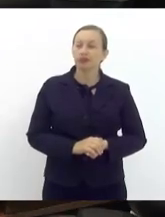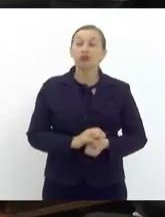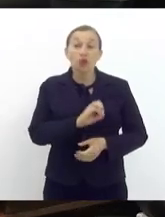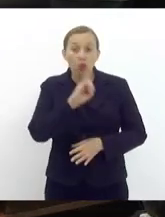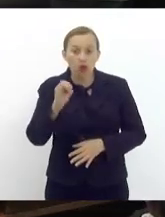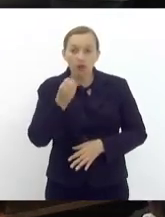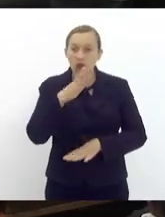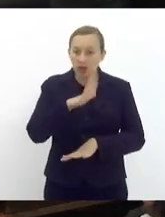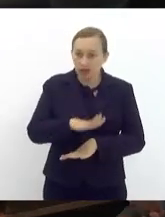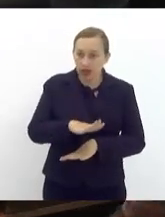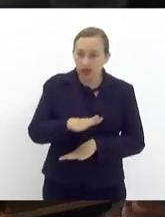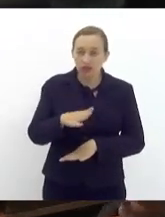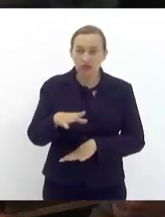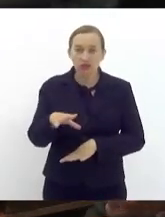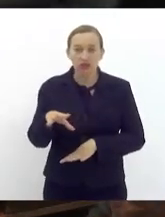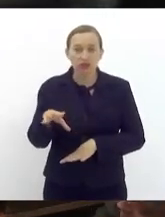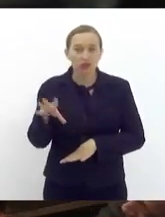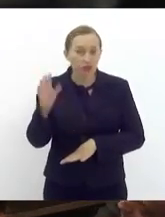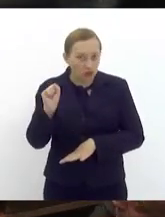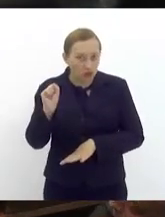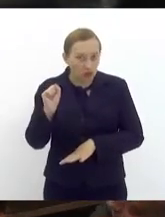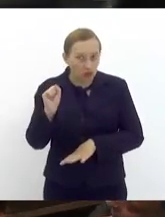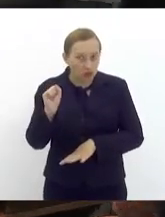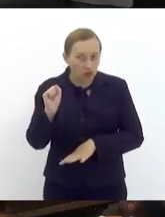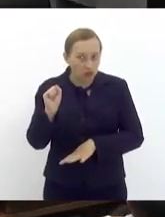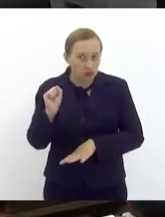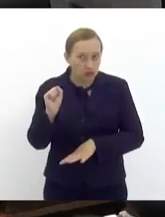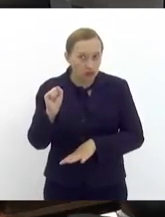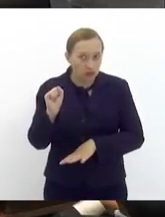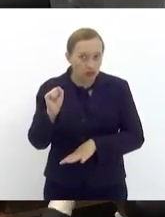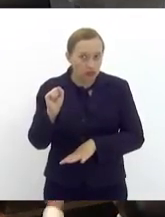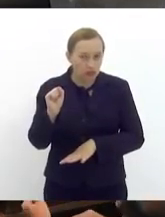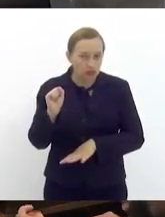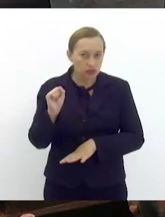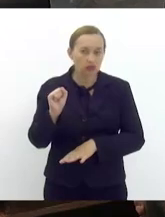Oi, boa tarde. Vocês estão me ouvindo? Oi, boa tarde. Estão me ouvindo?